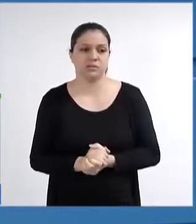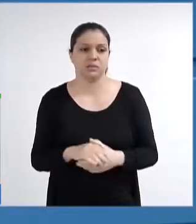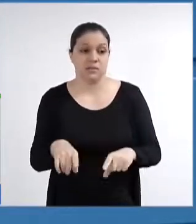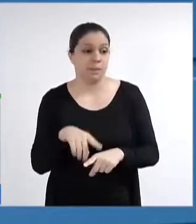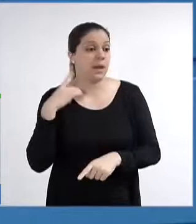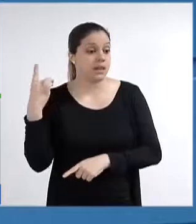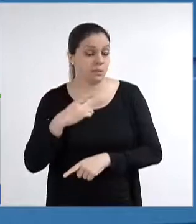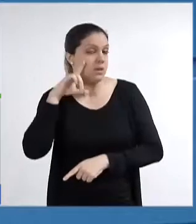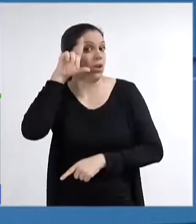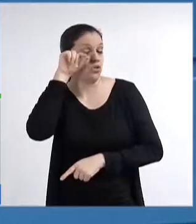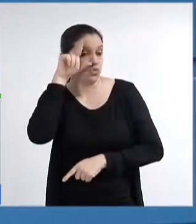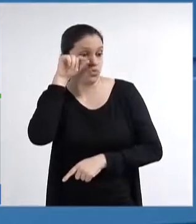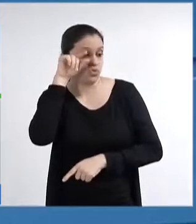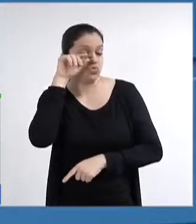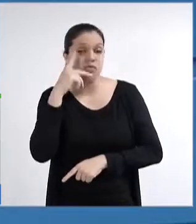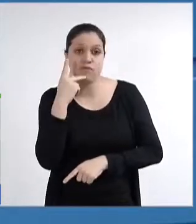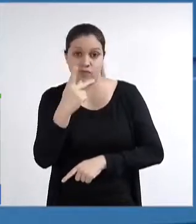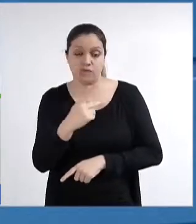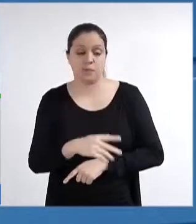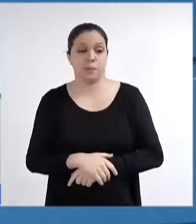deputado Gerson Claro,